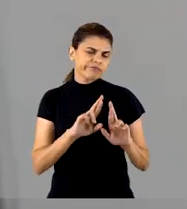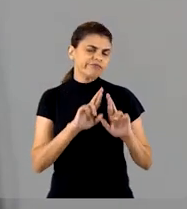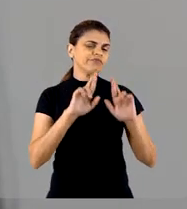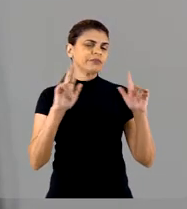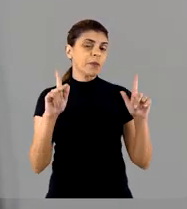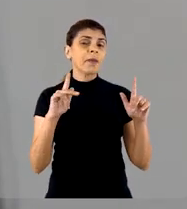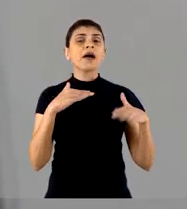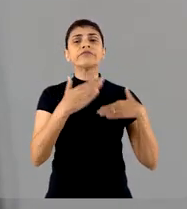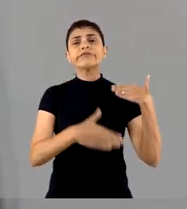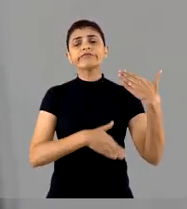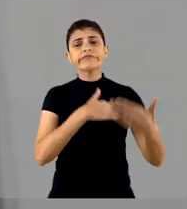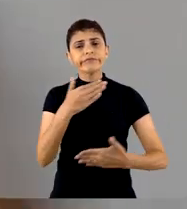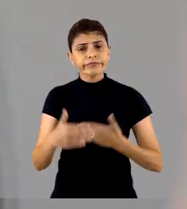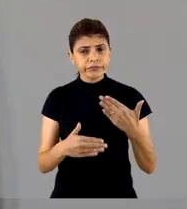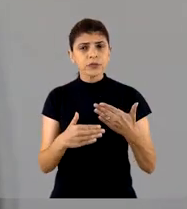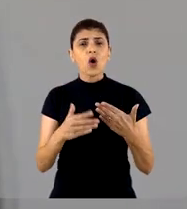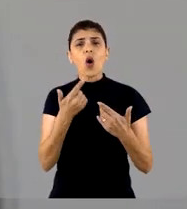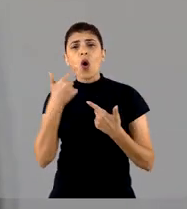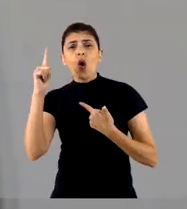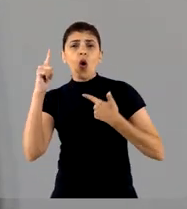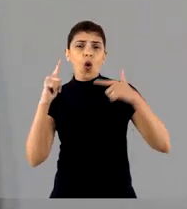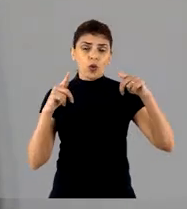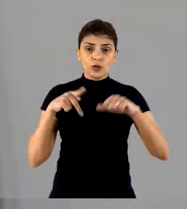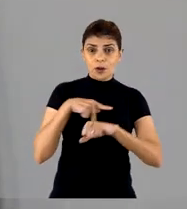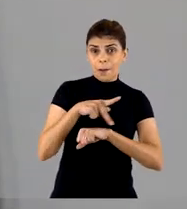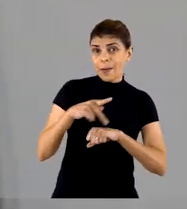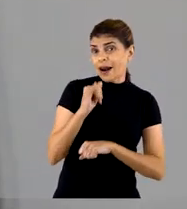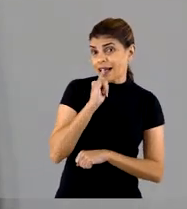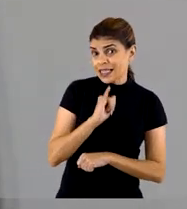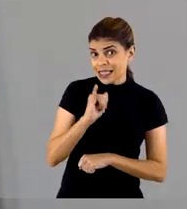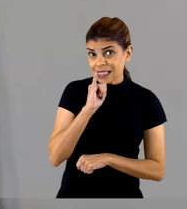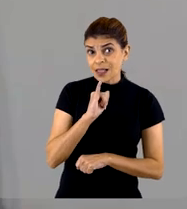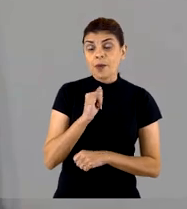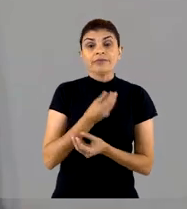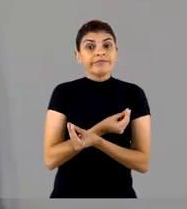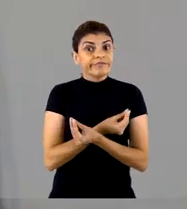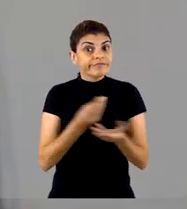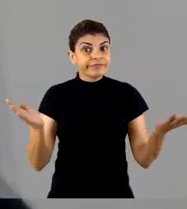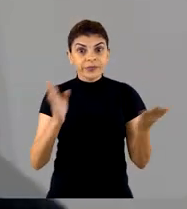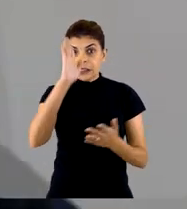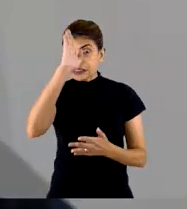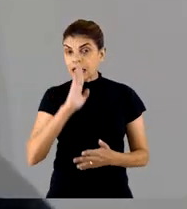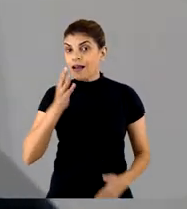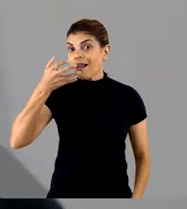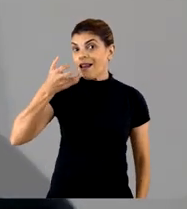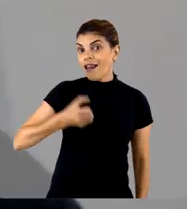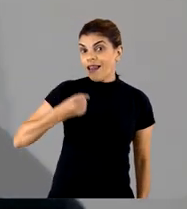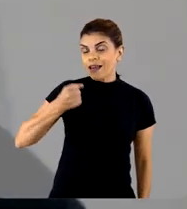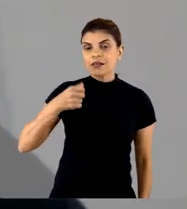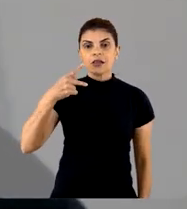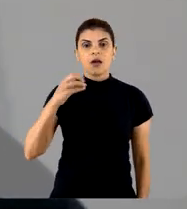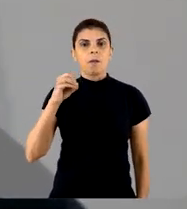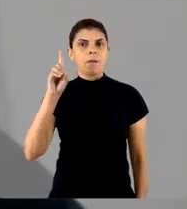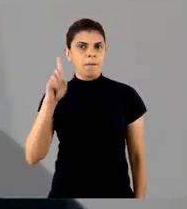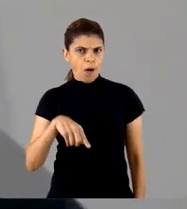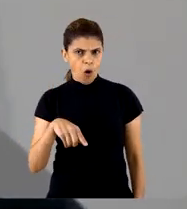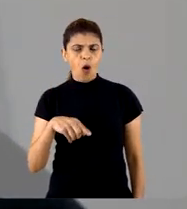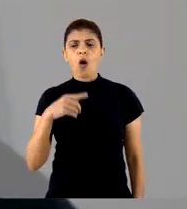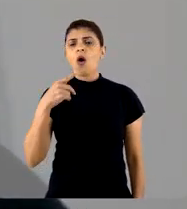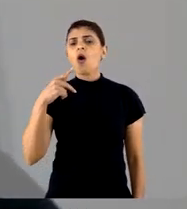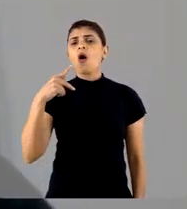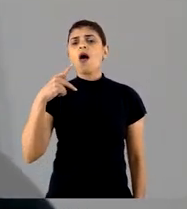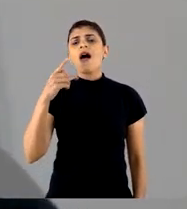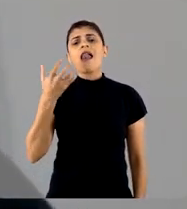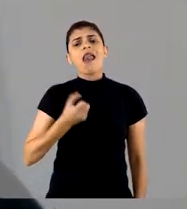diferente. Mas aqui, como se deu ali nos anos 40 e 50? Por exemplo, na distribuição de leite em pó, né? A distribuição de leite em pó